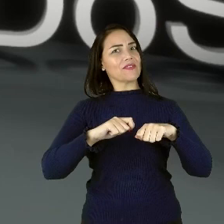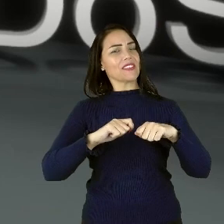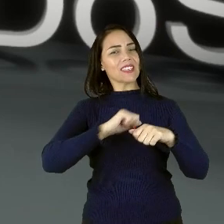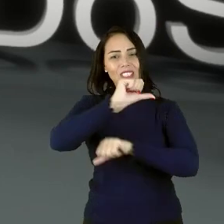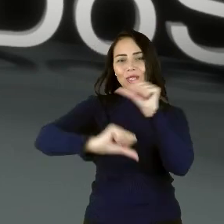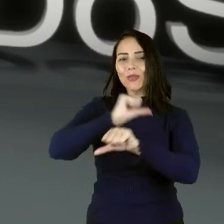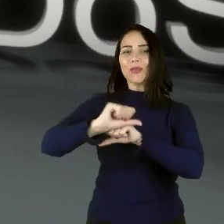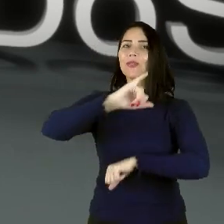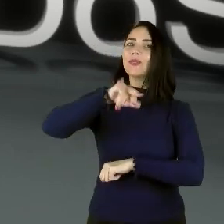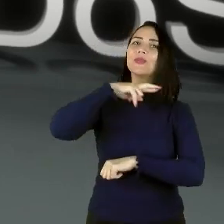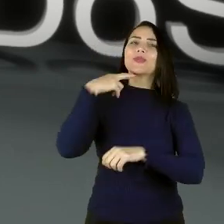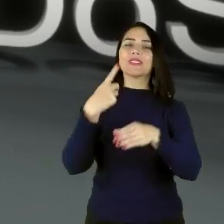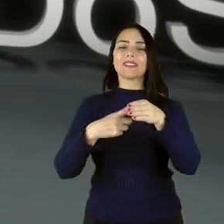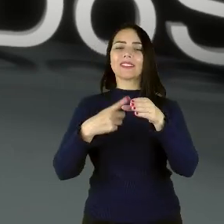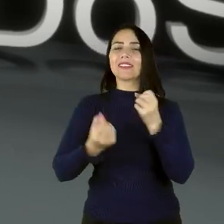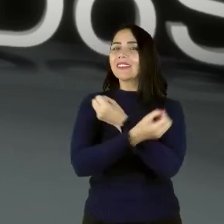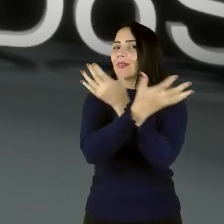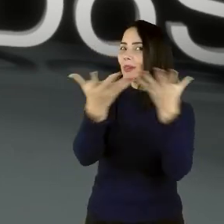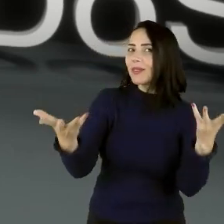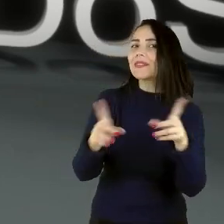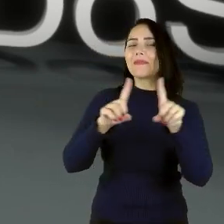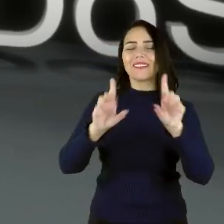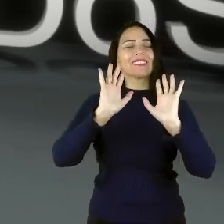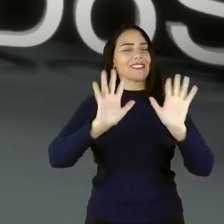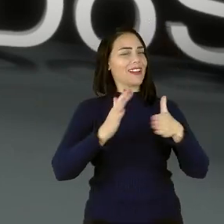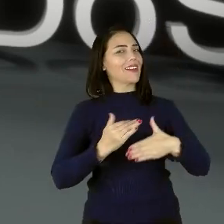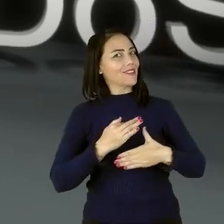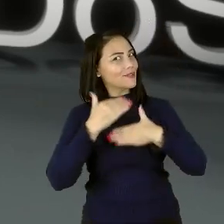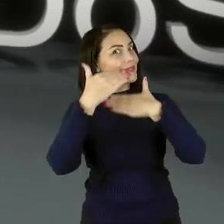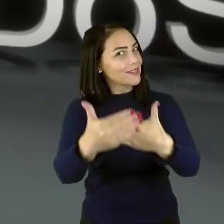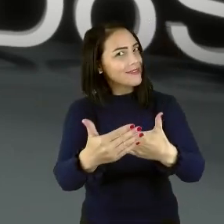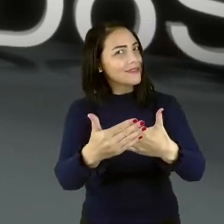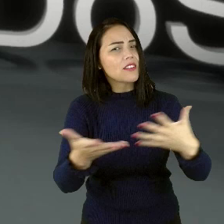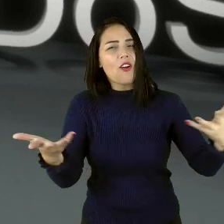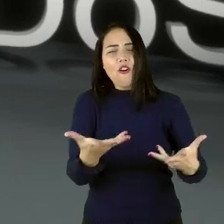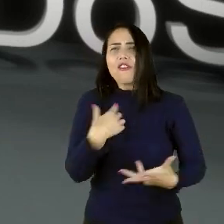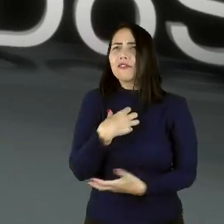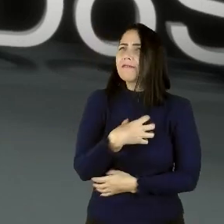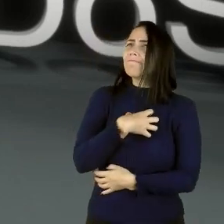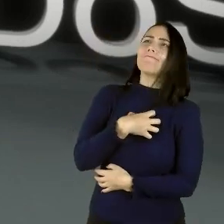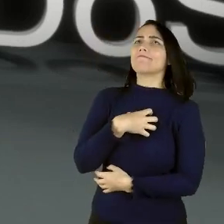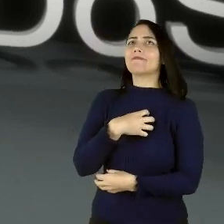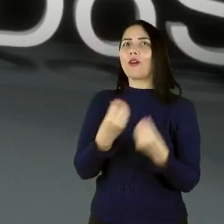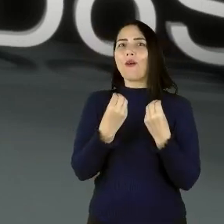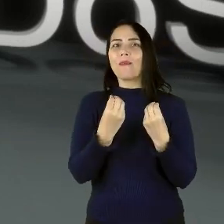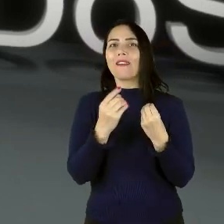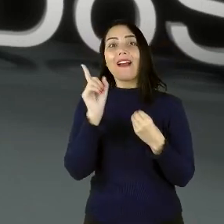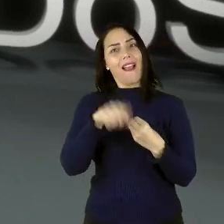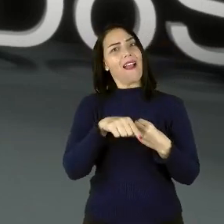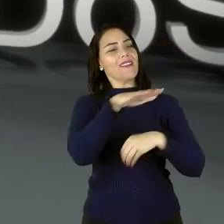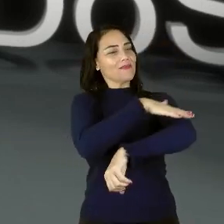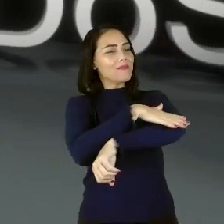Jaraguá uma cidade para todos, mas um grande passo já foi dado. Hoje, eu sinto que, de alguma forma, esse